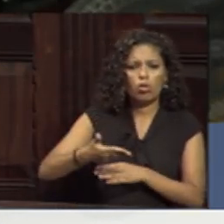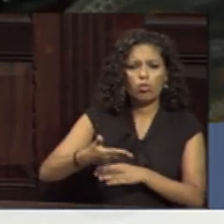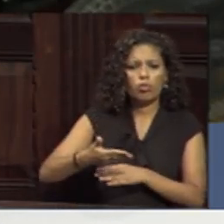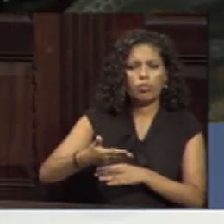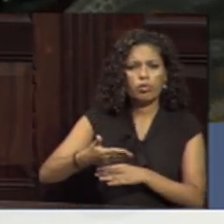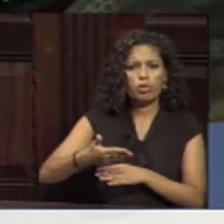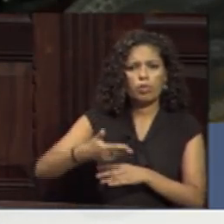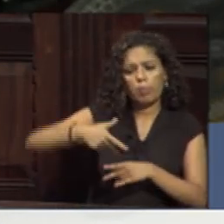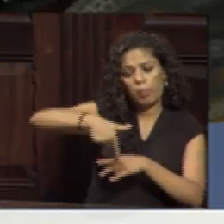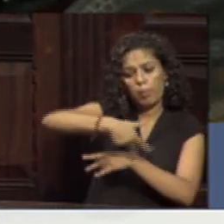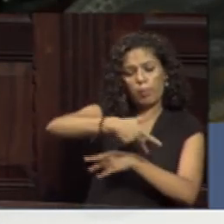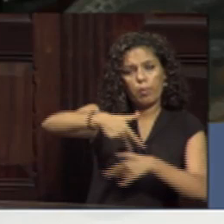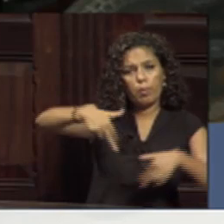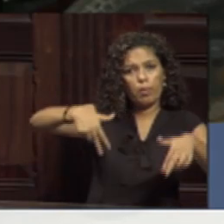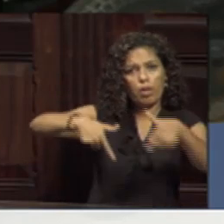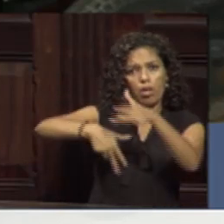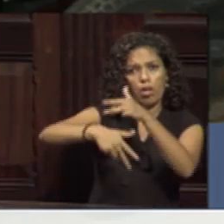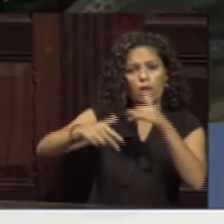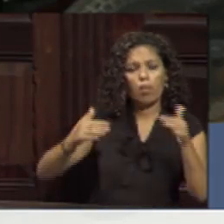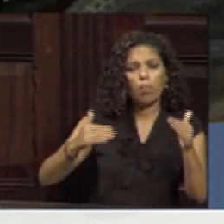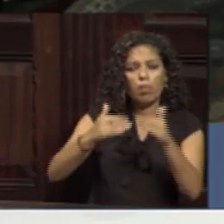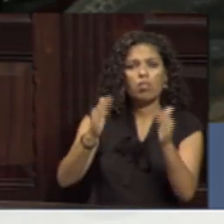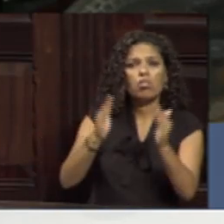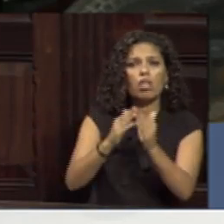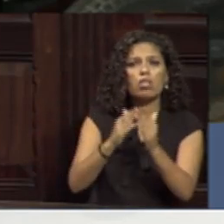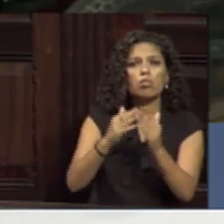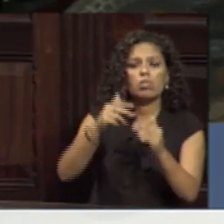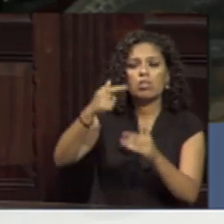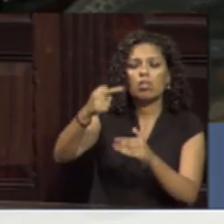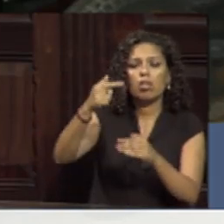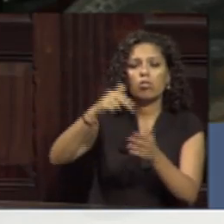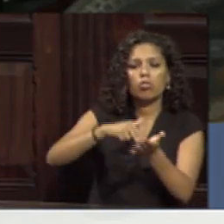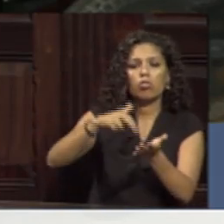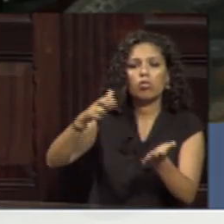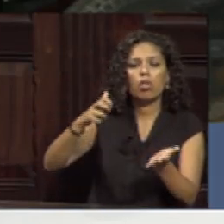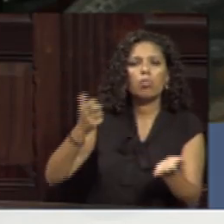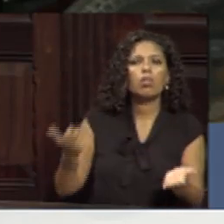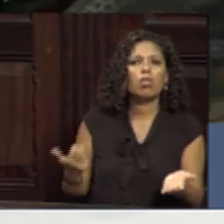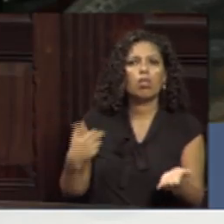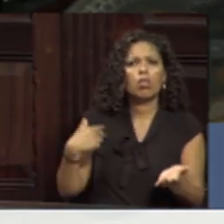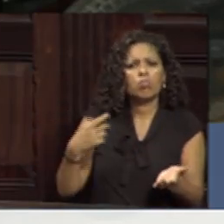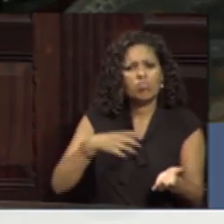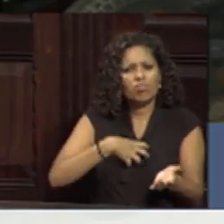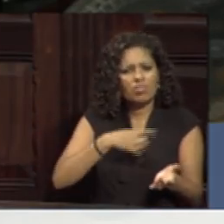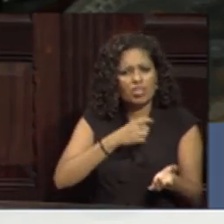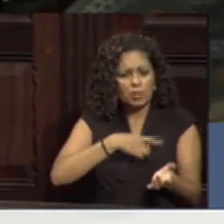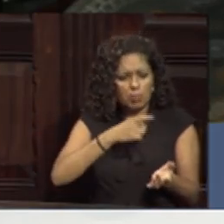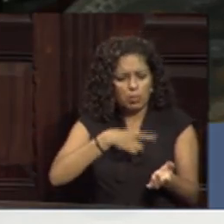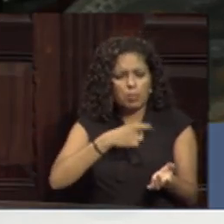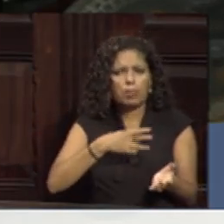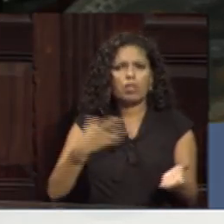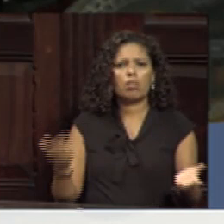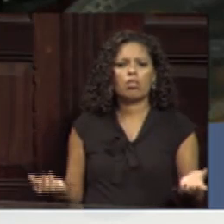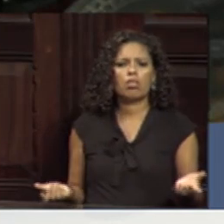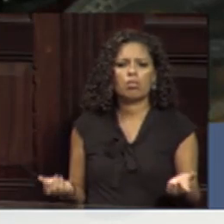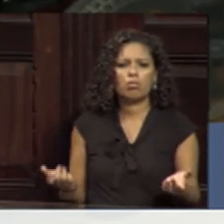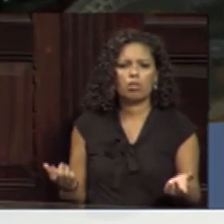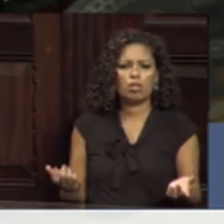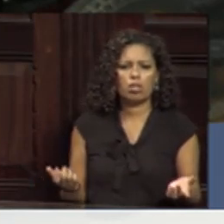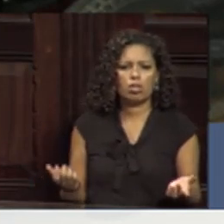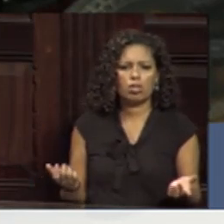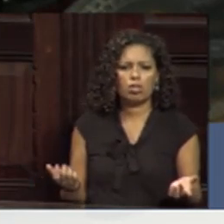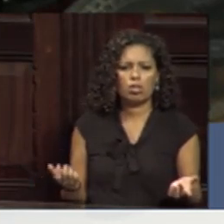de fazer isso, né? Você vem de noite, eu já tenho que ficar no hotel quando a gente viaja, que pega a